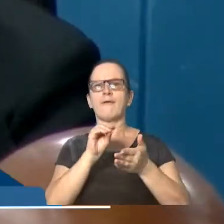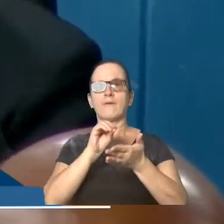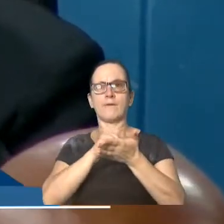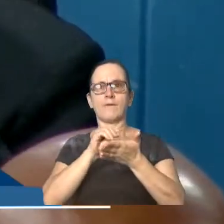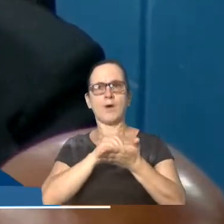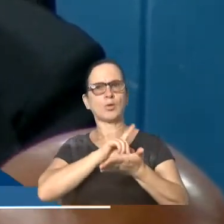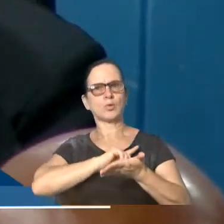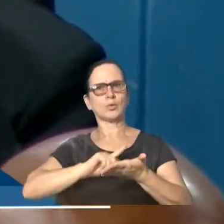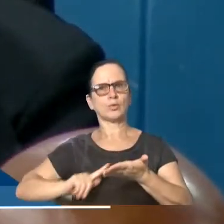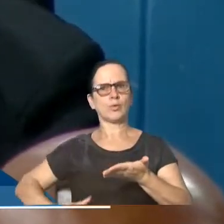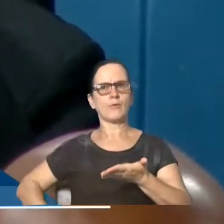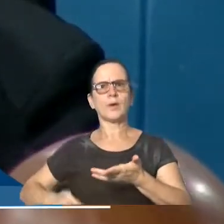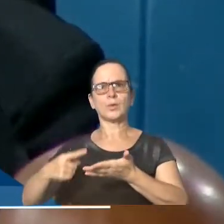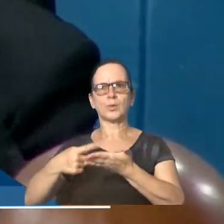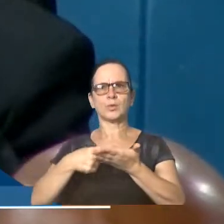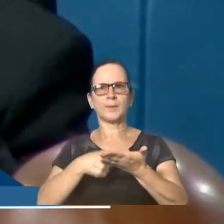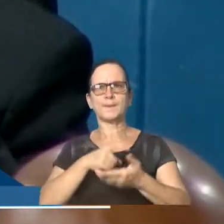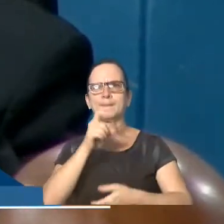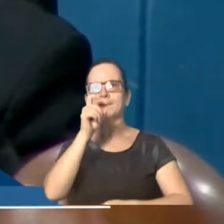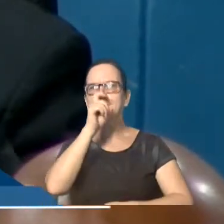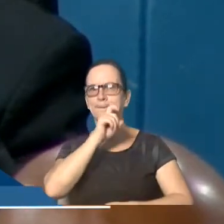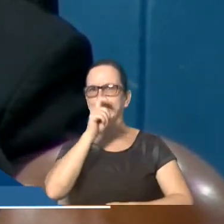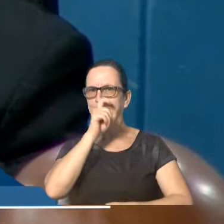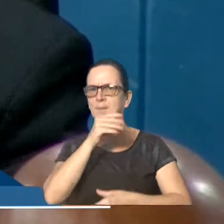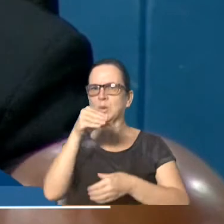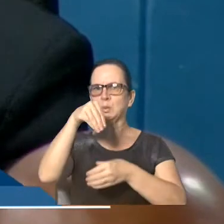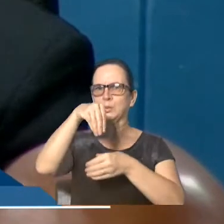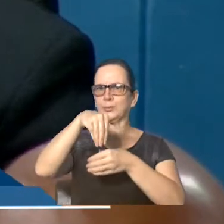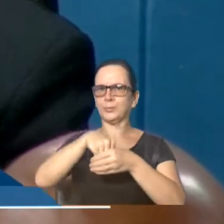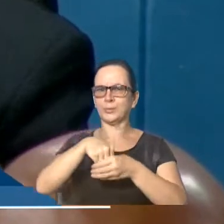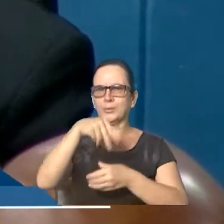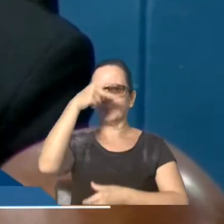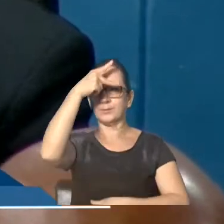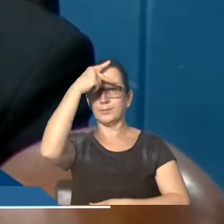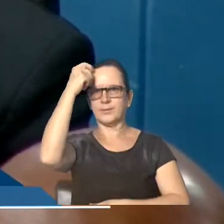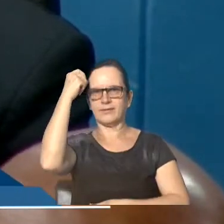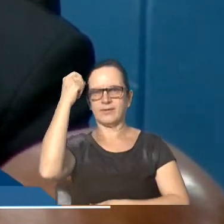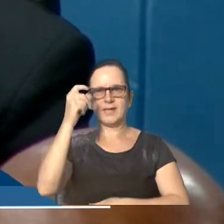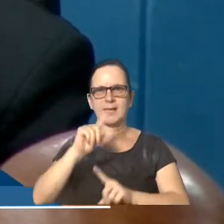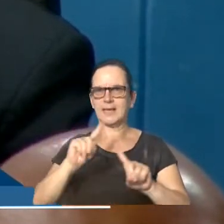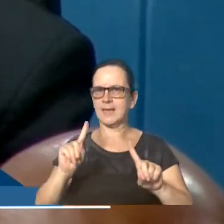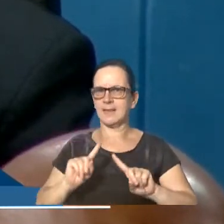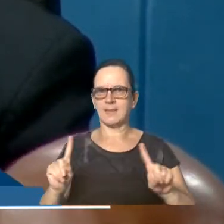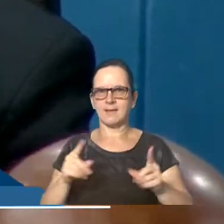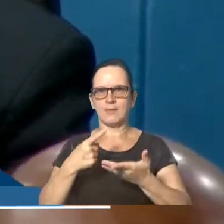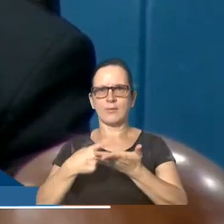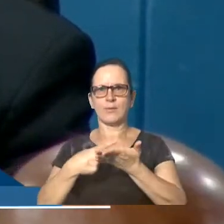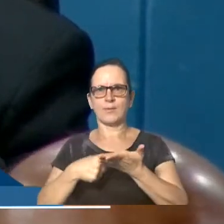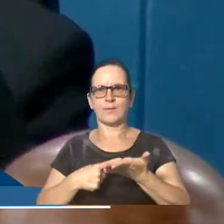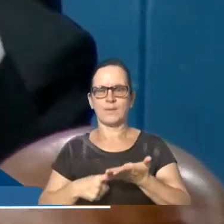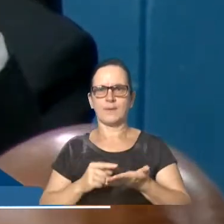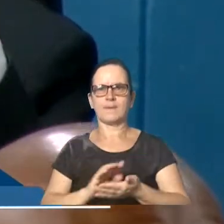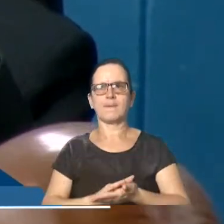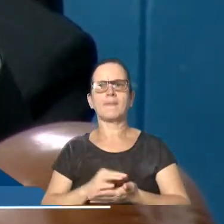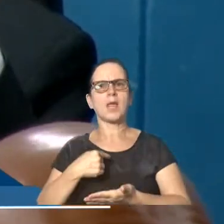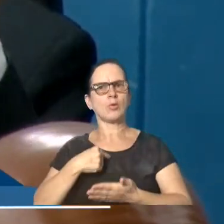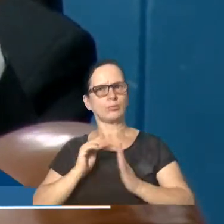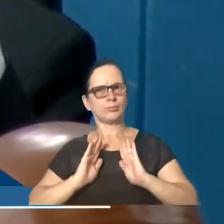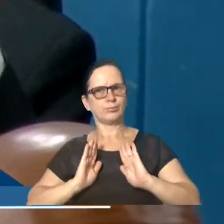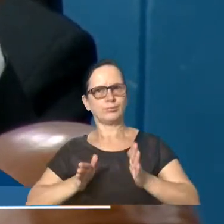do governo e as mentiras reiteradas de um prefeito que, infelizmente, não cumpre a sua palavra. Eu, desde